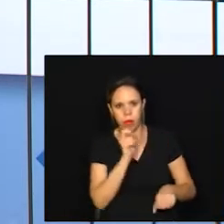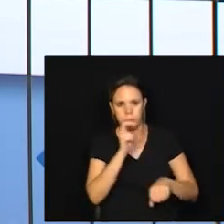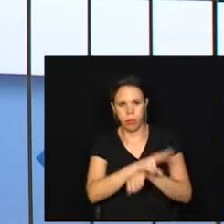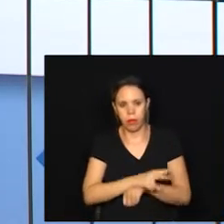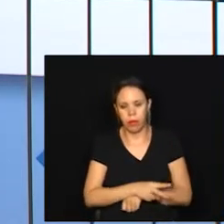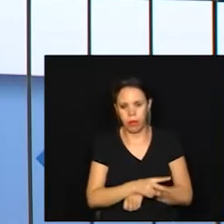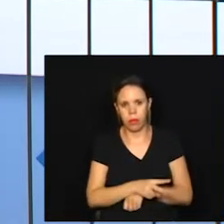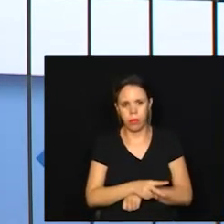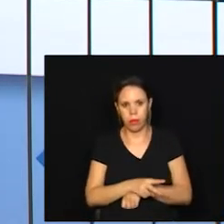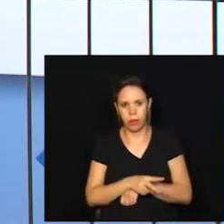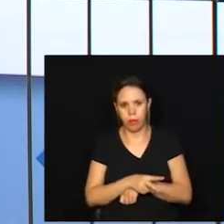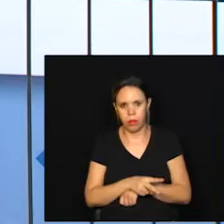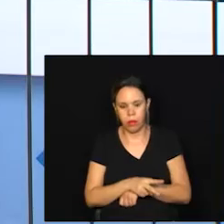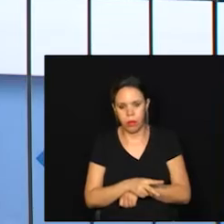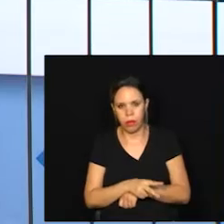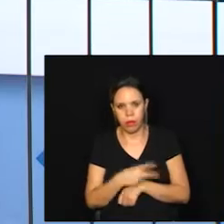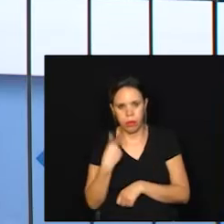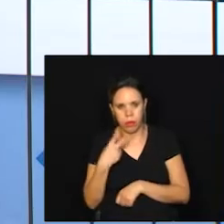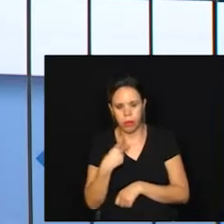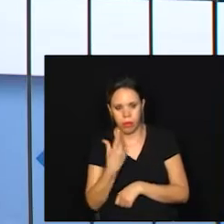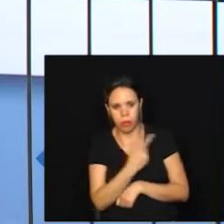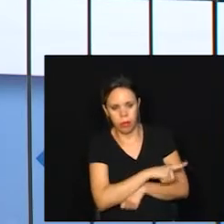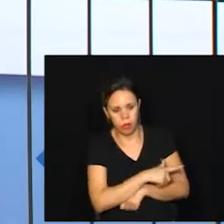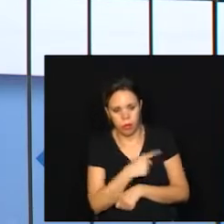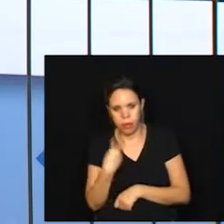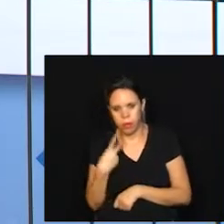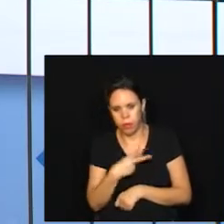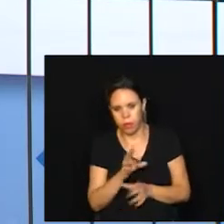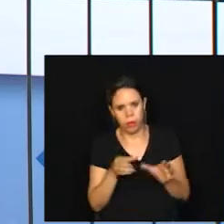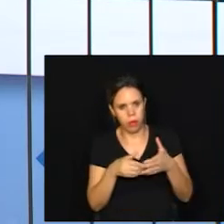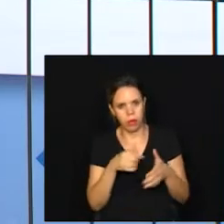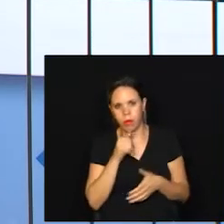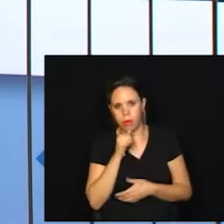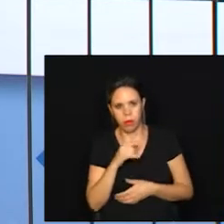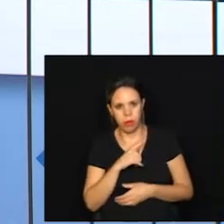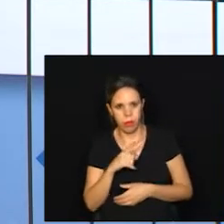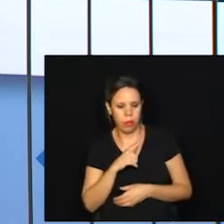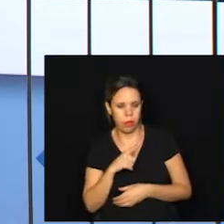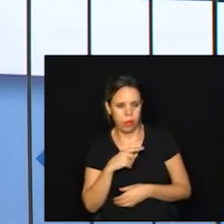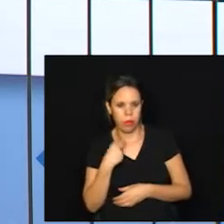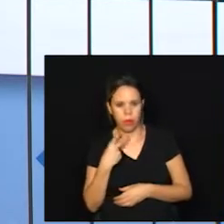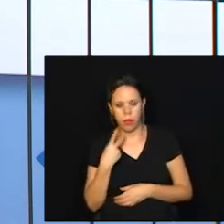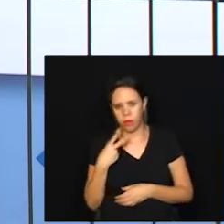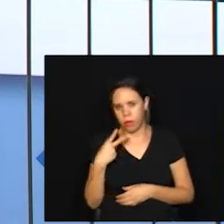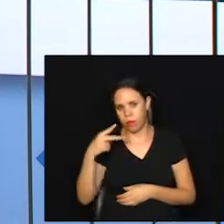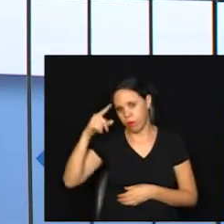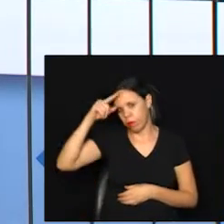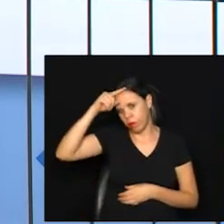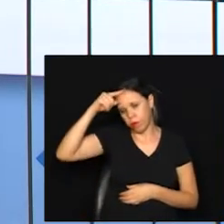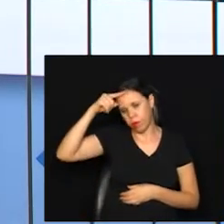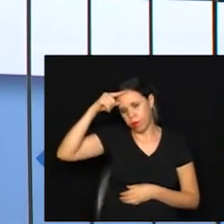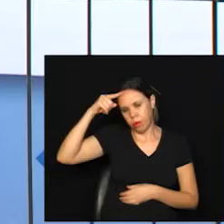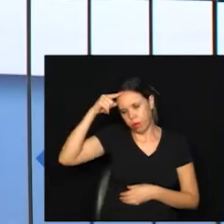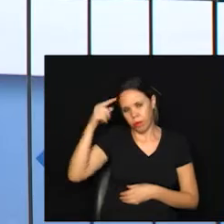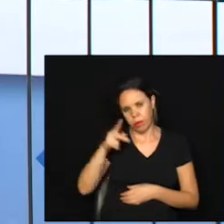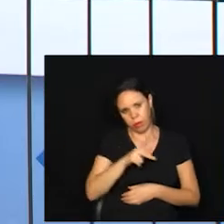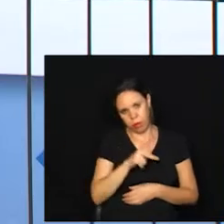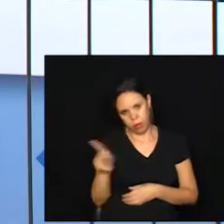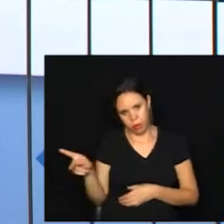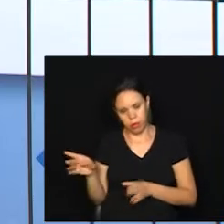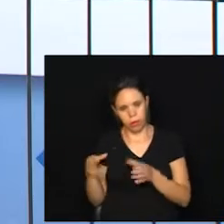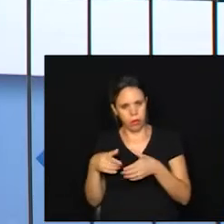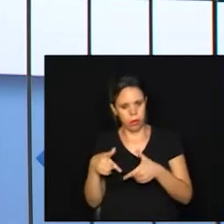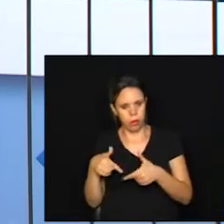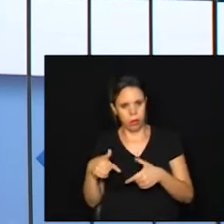fica automaticamente para o vereador dessa comissão. Por exemplo, nós temos o vereador Otto Alejandro, que é o presidente da Comissão de